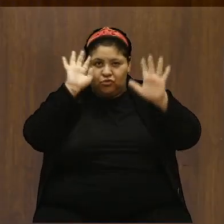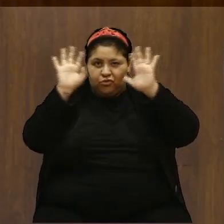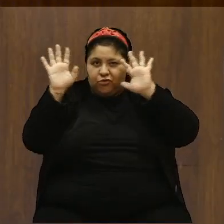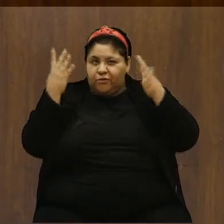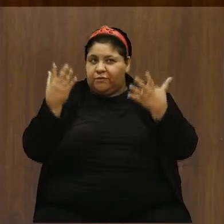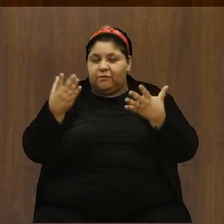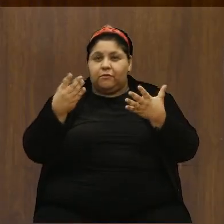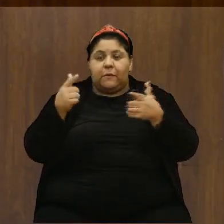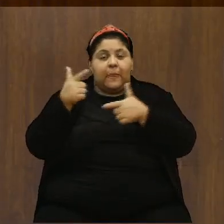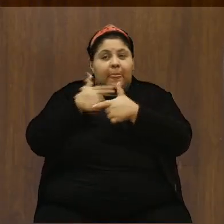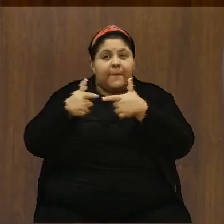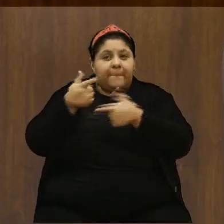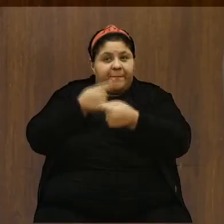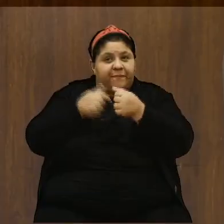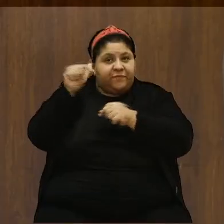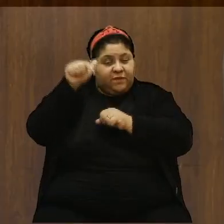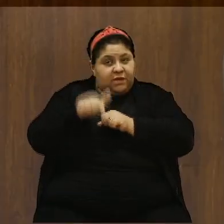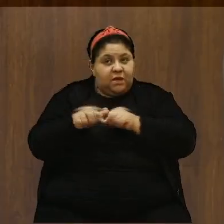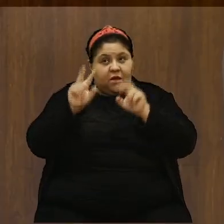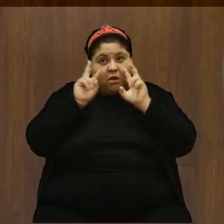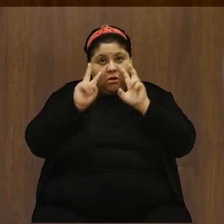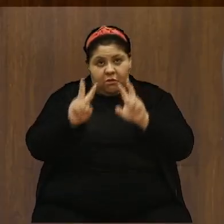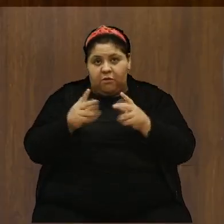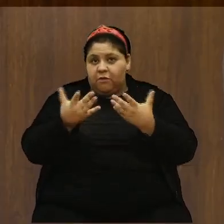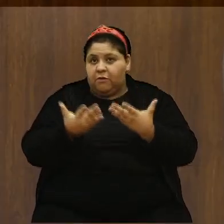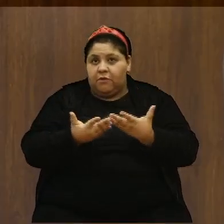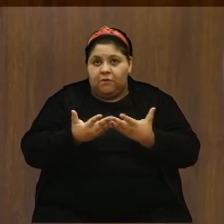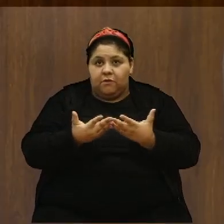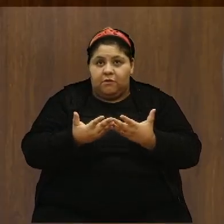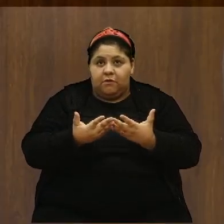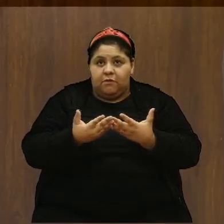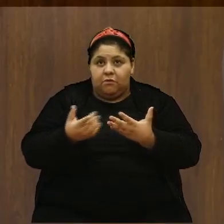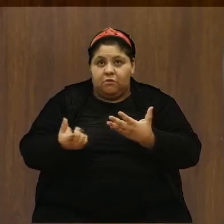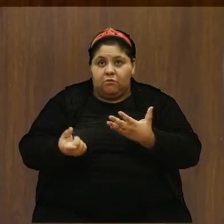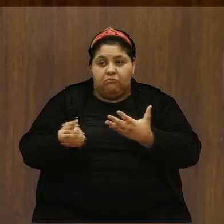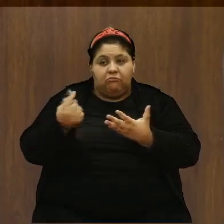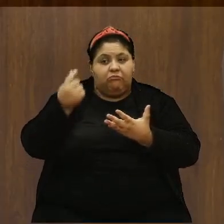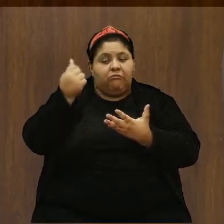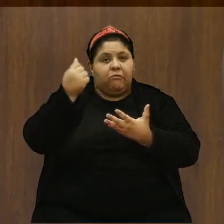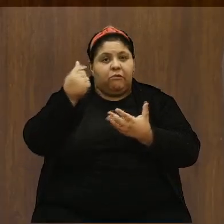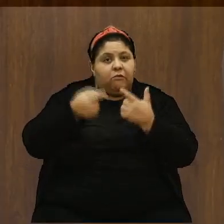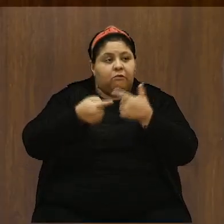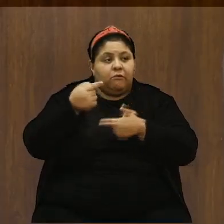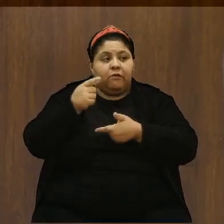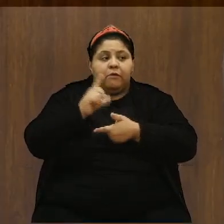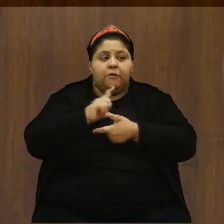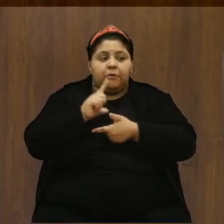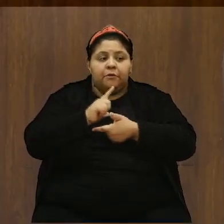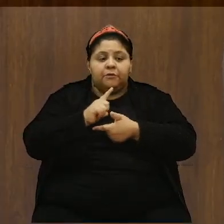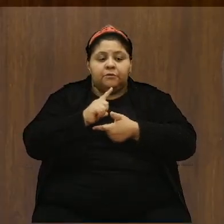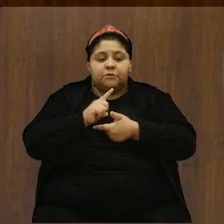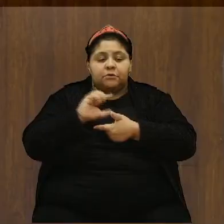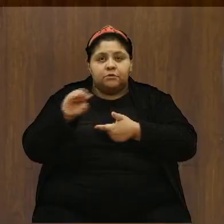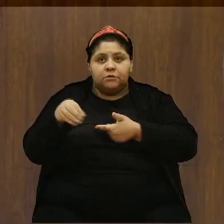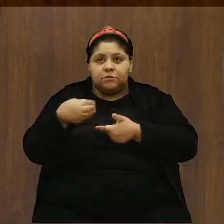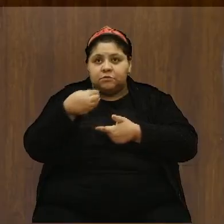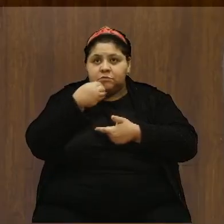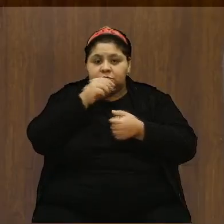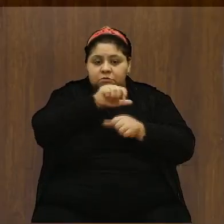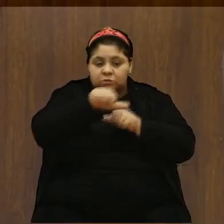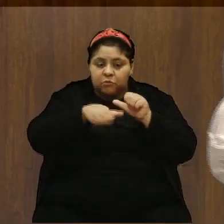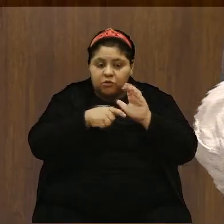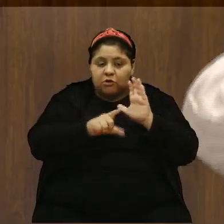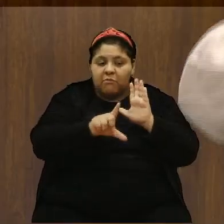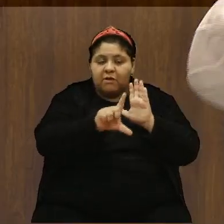discrepância econômica, e aqui eu vejo praticamente um enriquecimento ilícito, quando se tem a possibilidade de alterar uma